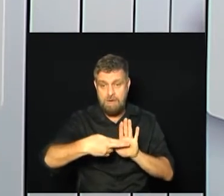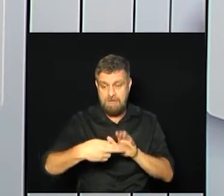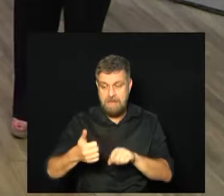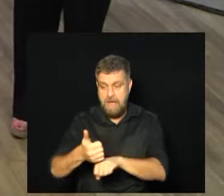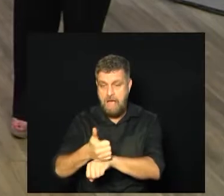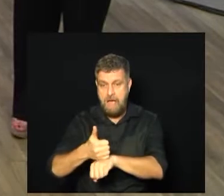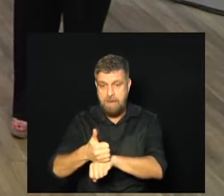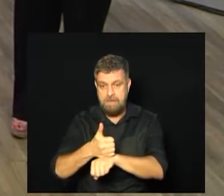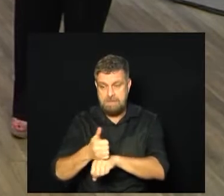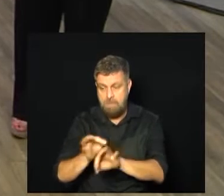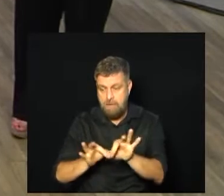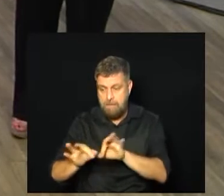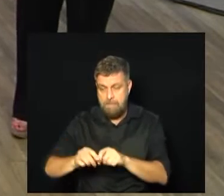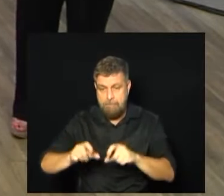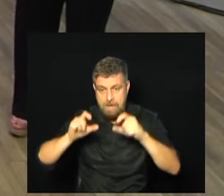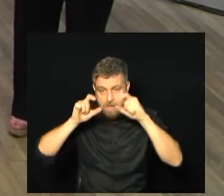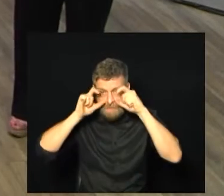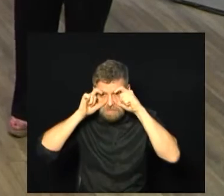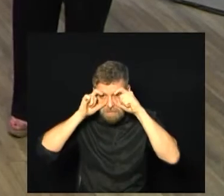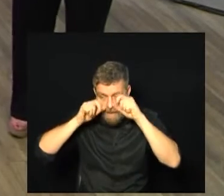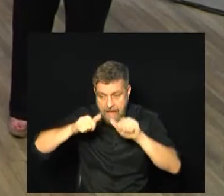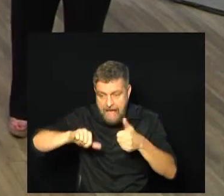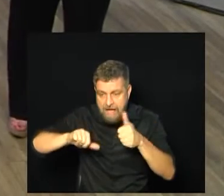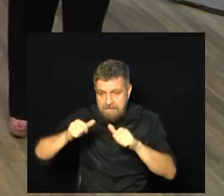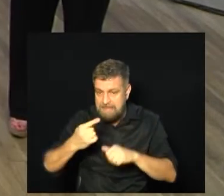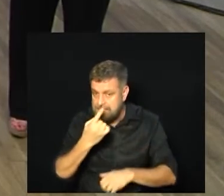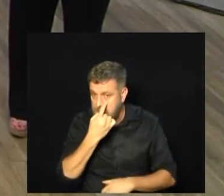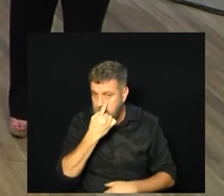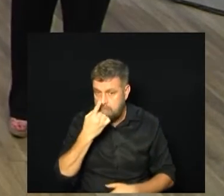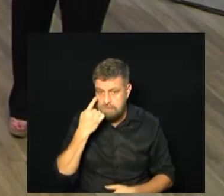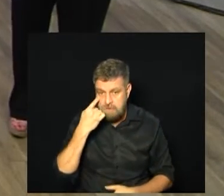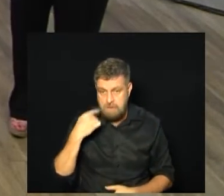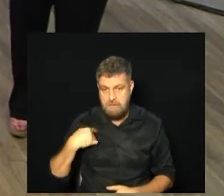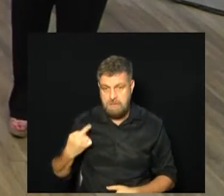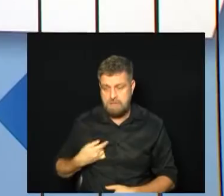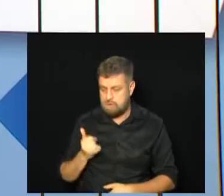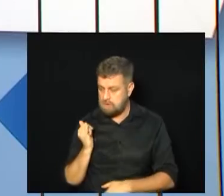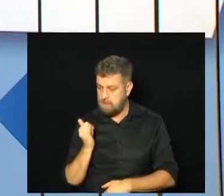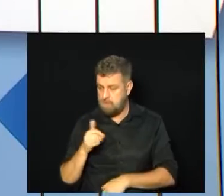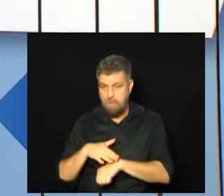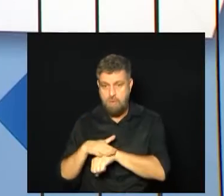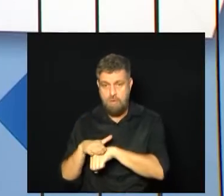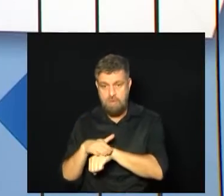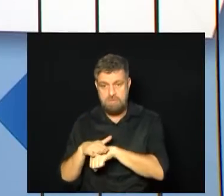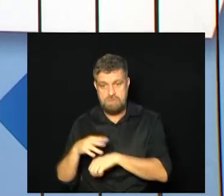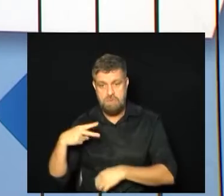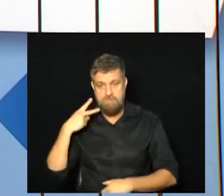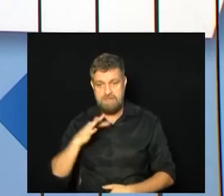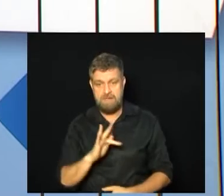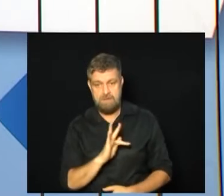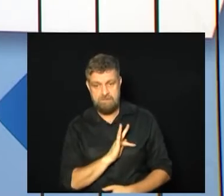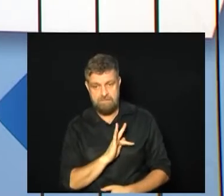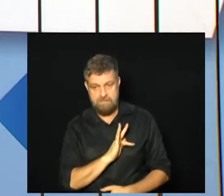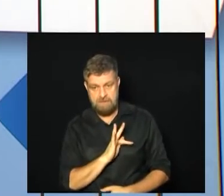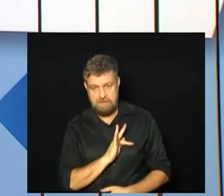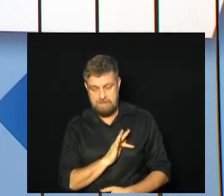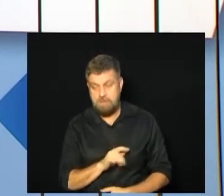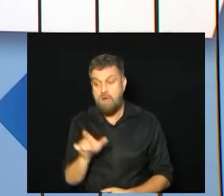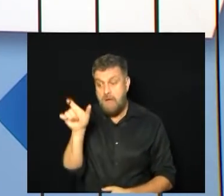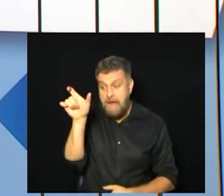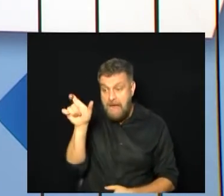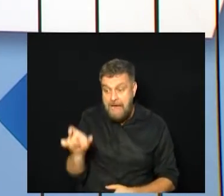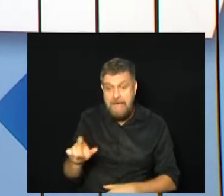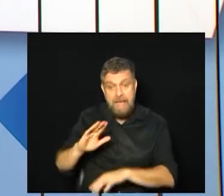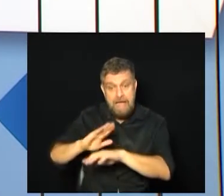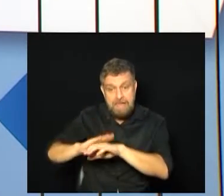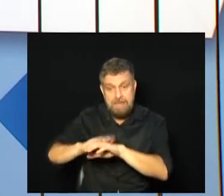de optometrista. E a gente comentou esse tema com o vereador Fernando Mendes. Ele que é o